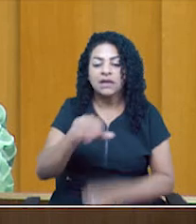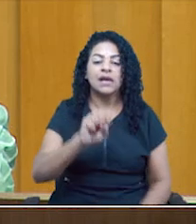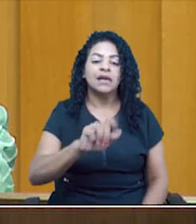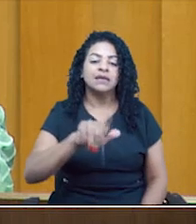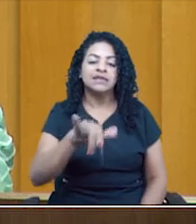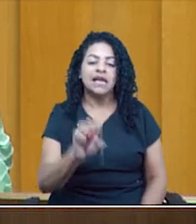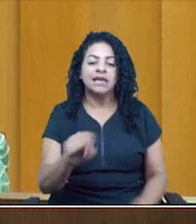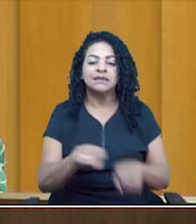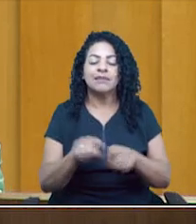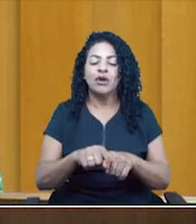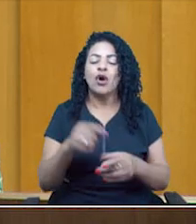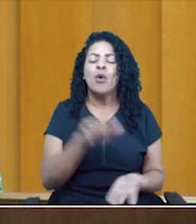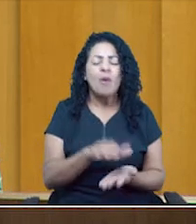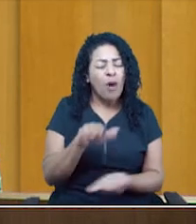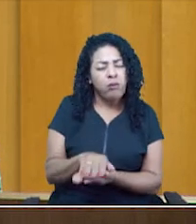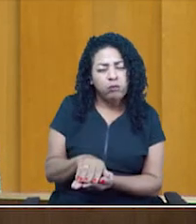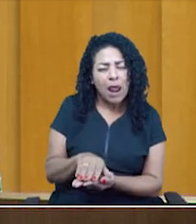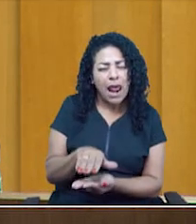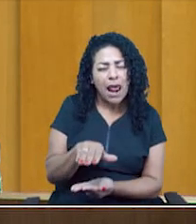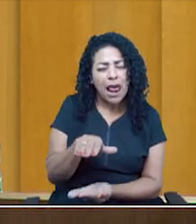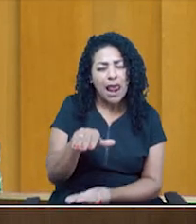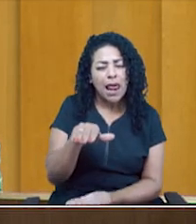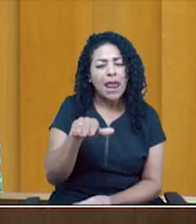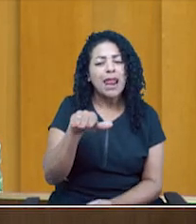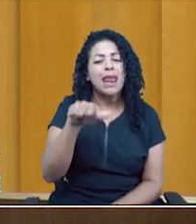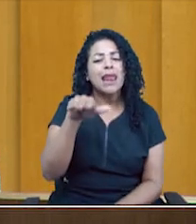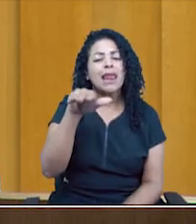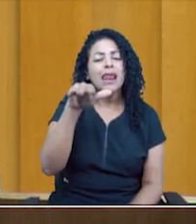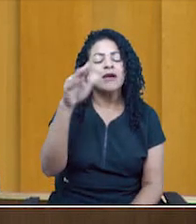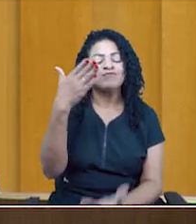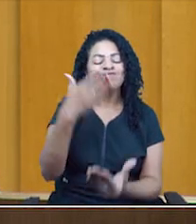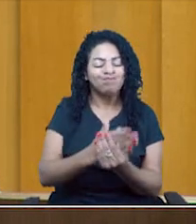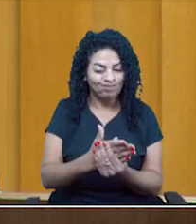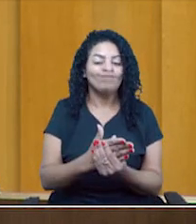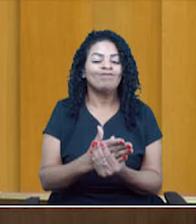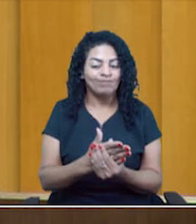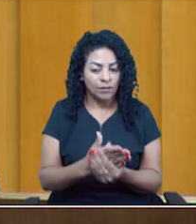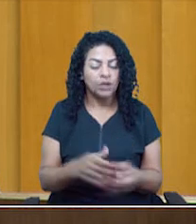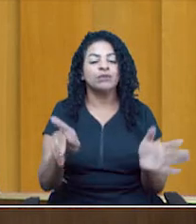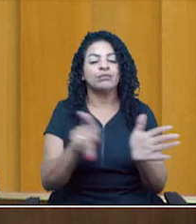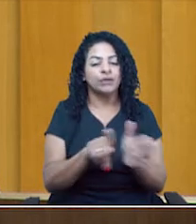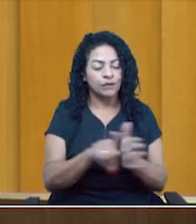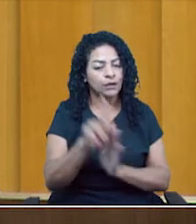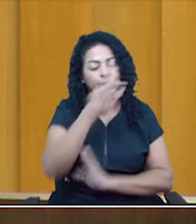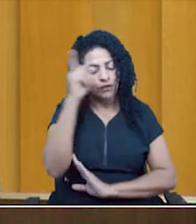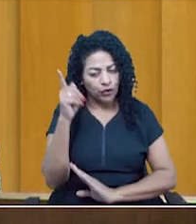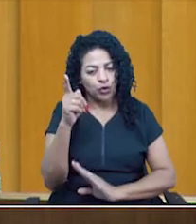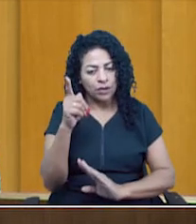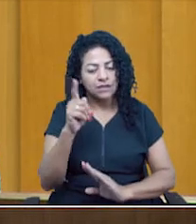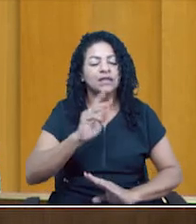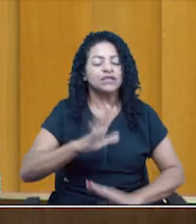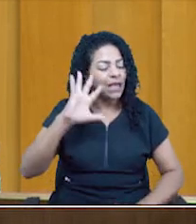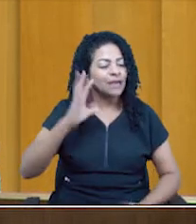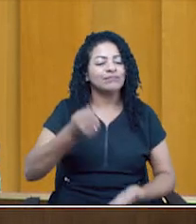no CNJ com manifestações desairosas de magistrados com relação a decisões judiciais proferidas por